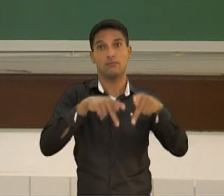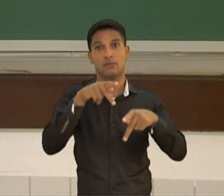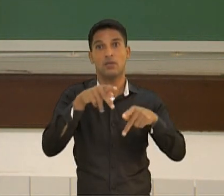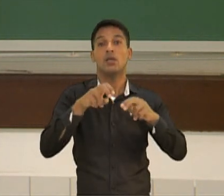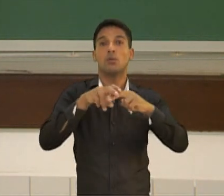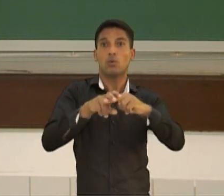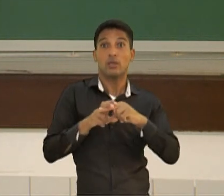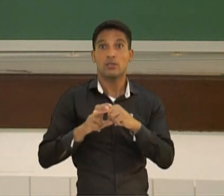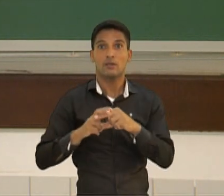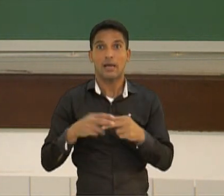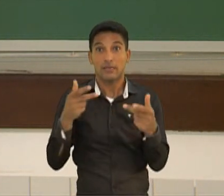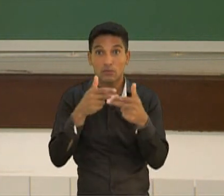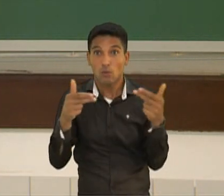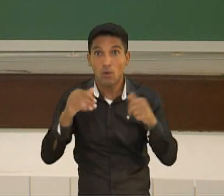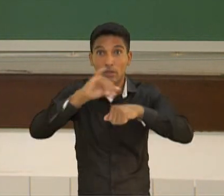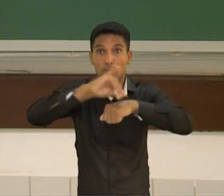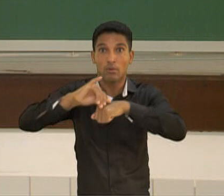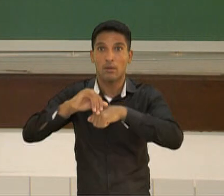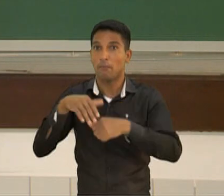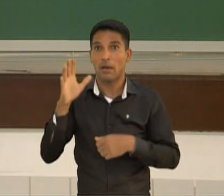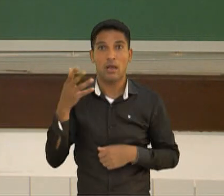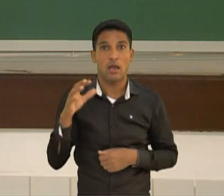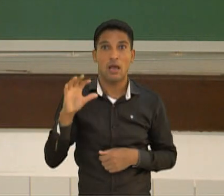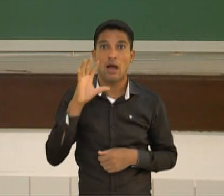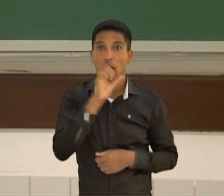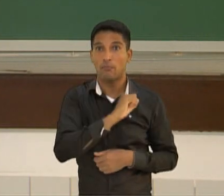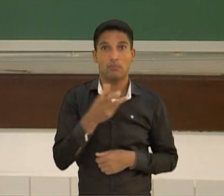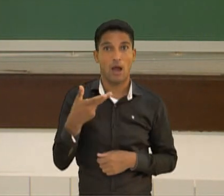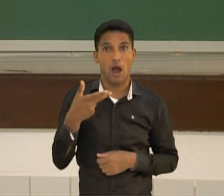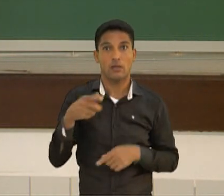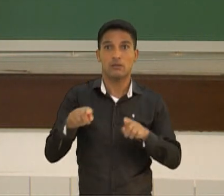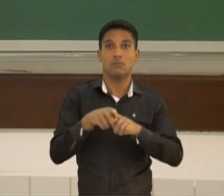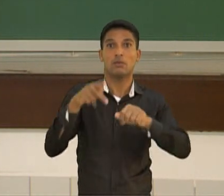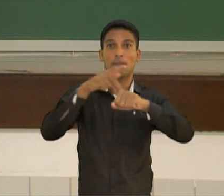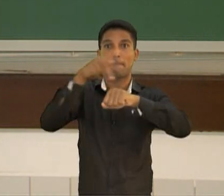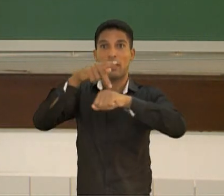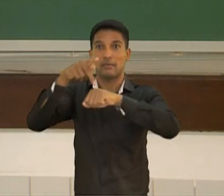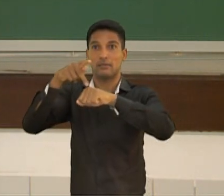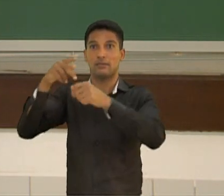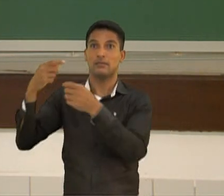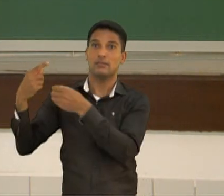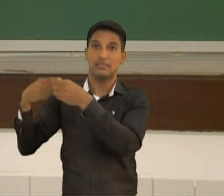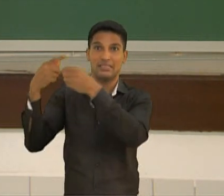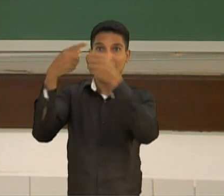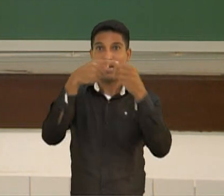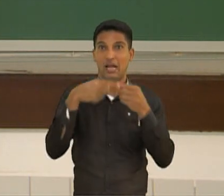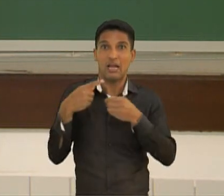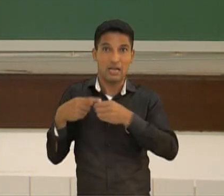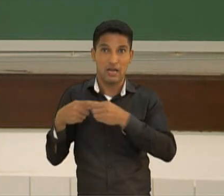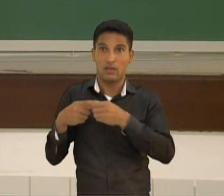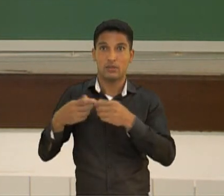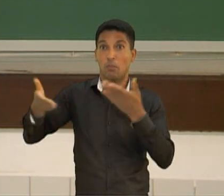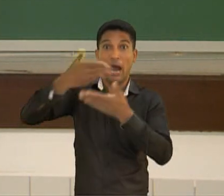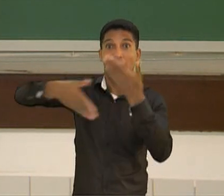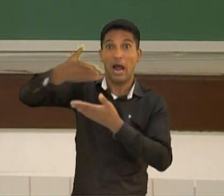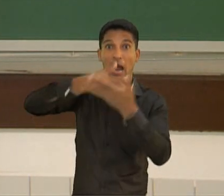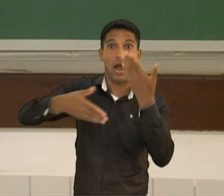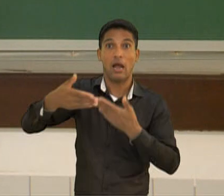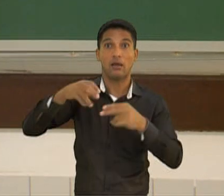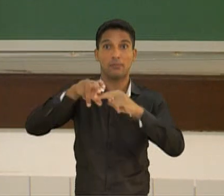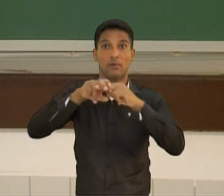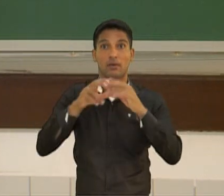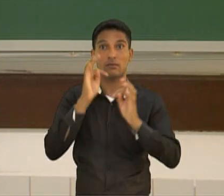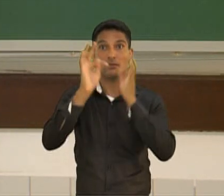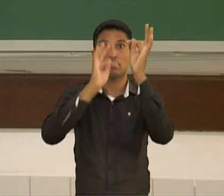maior conexão entre cidades, países e assim por diante. Então, é isso que modifica muito, né, toda essa